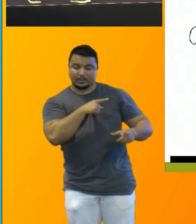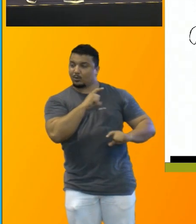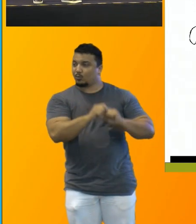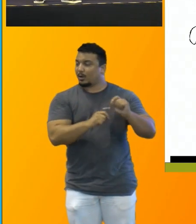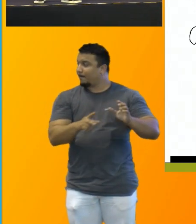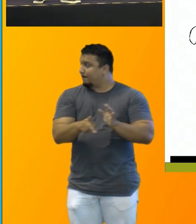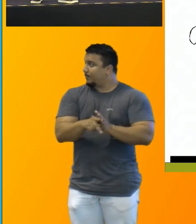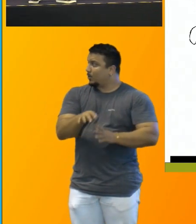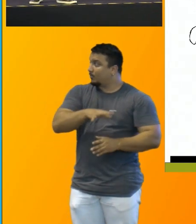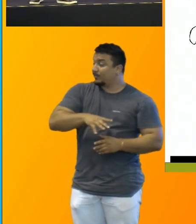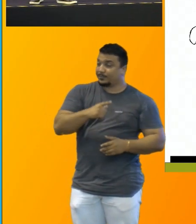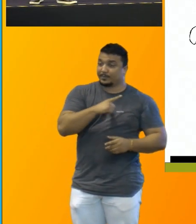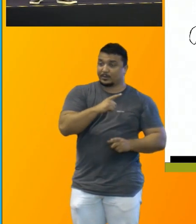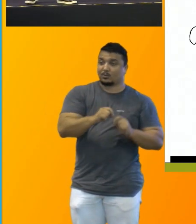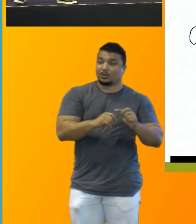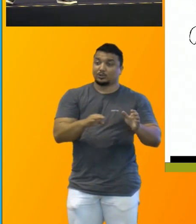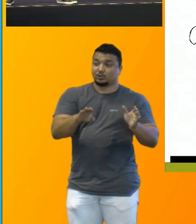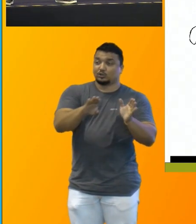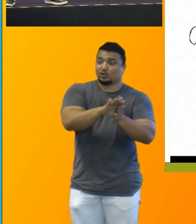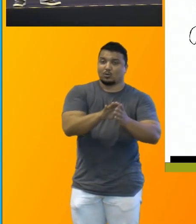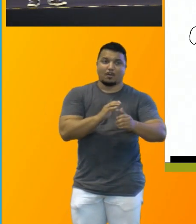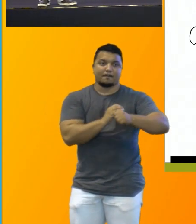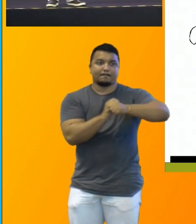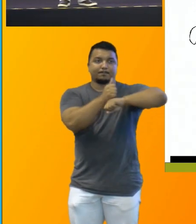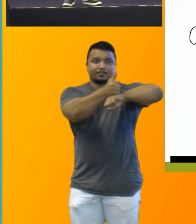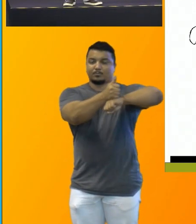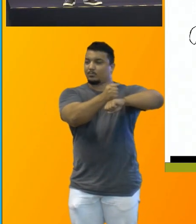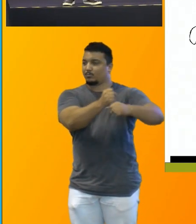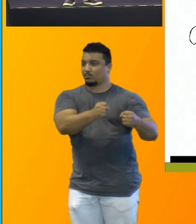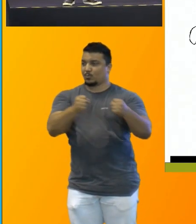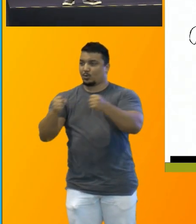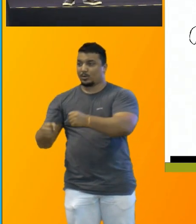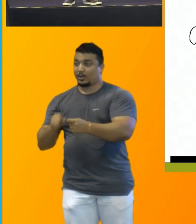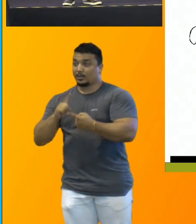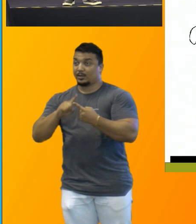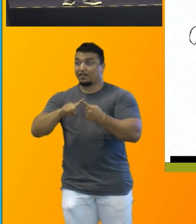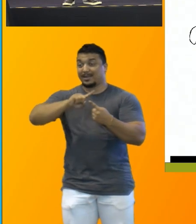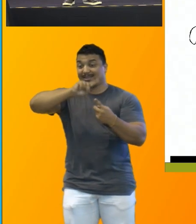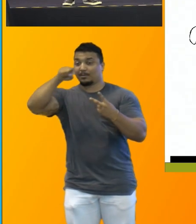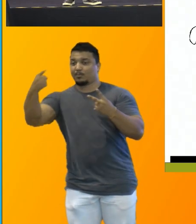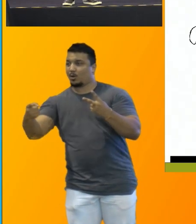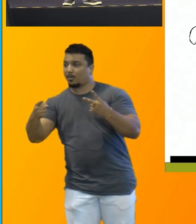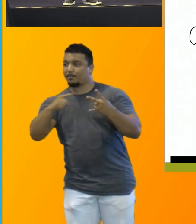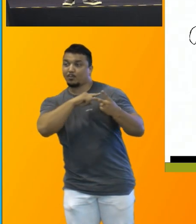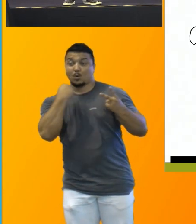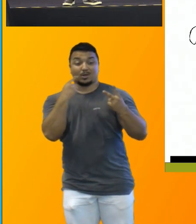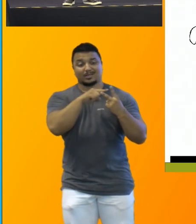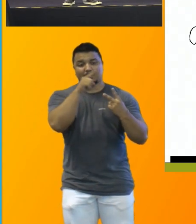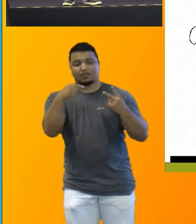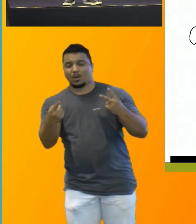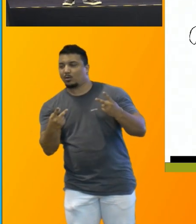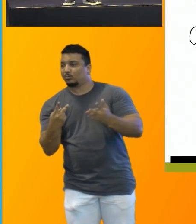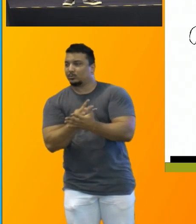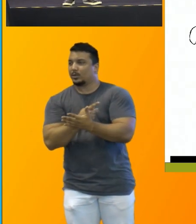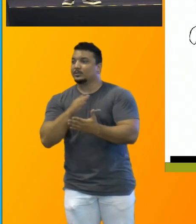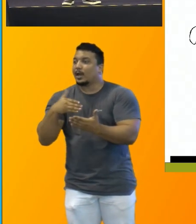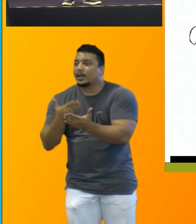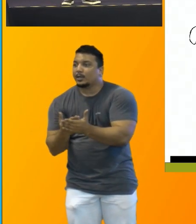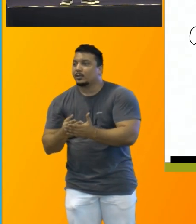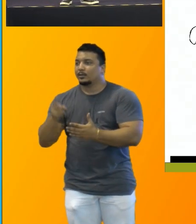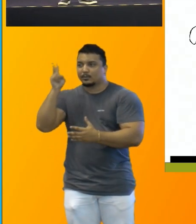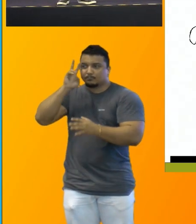lógica anterior à sua chegada ao poder e até o período pós-morte. Se trata de um dos personagens